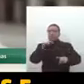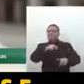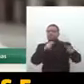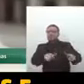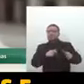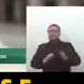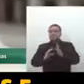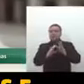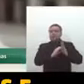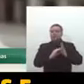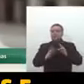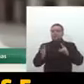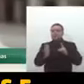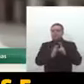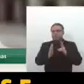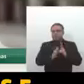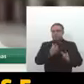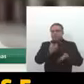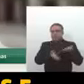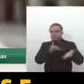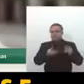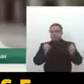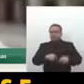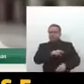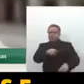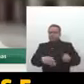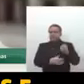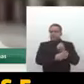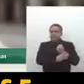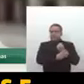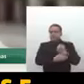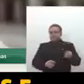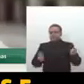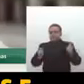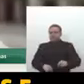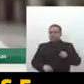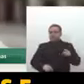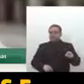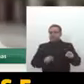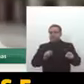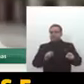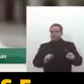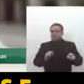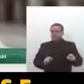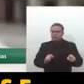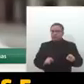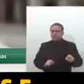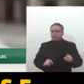comunidades indígenas para que elas possam estar protegidas desse